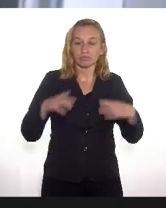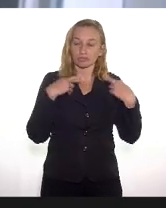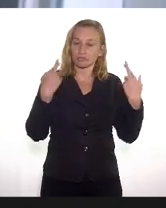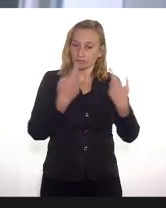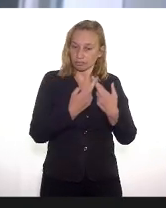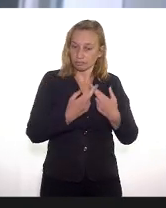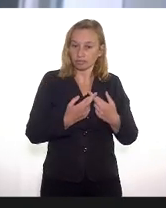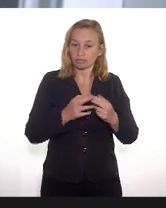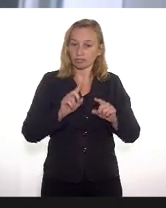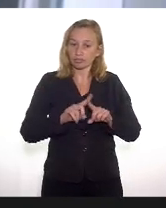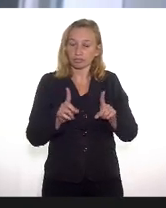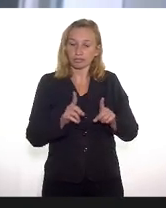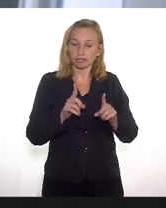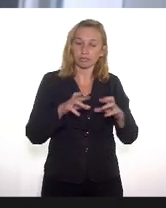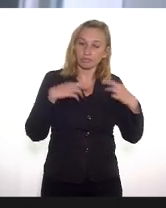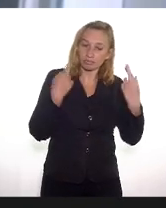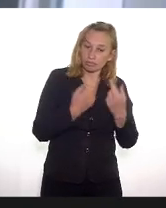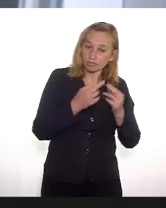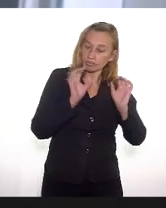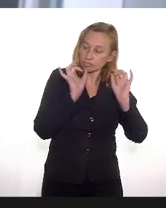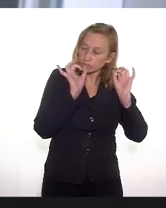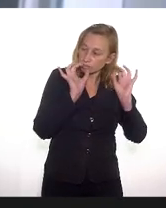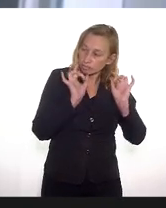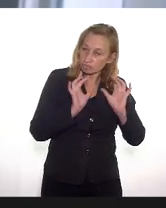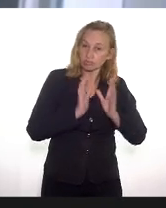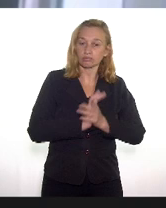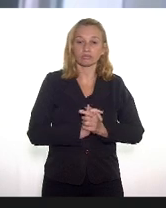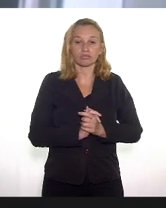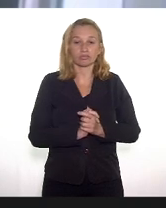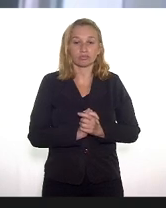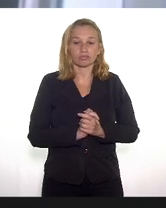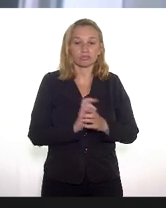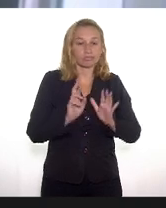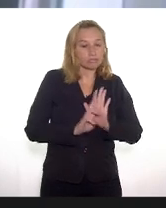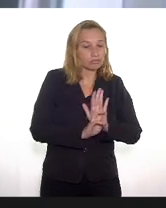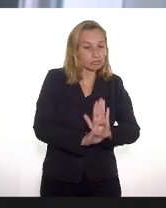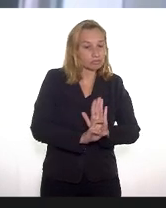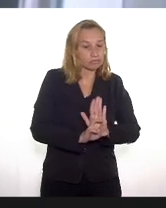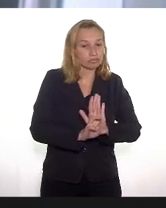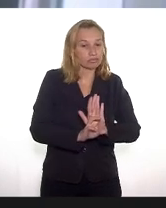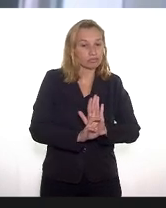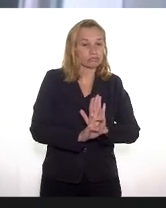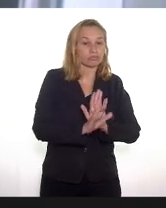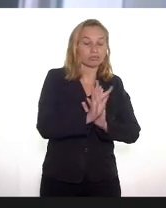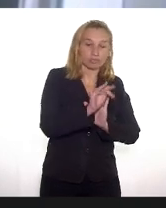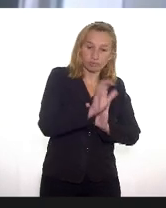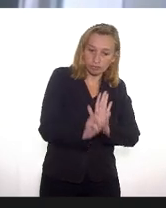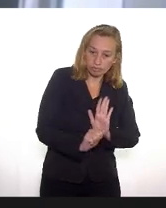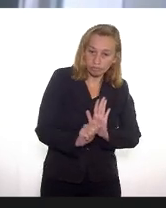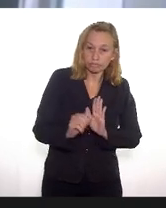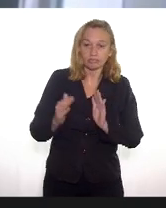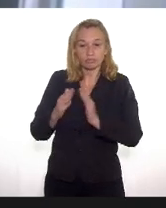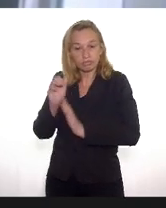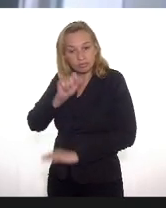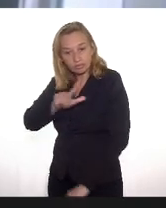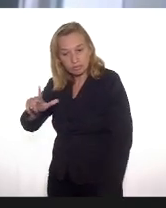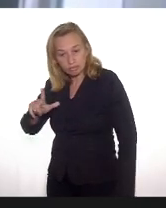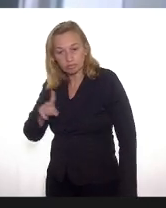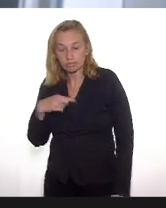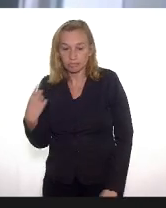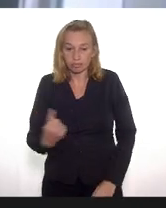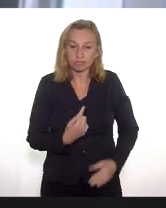mas uma reunião executiva específica, inclusive, se for o caso, com representação da Fazenda, da Casa Civil, das